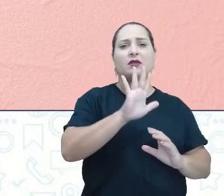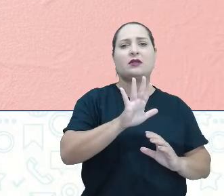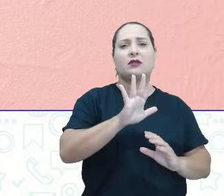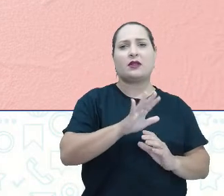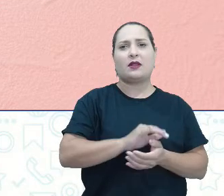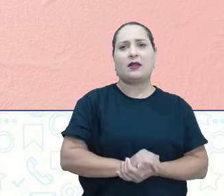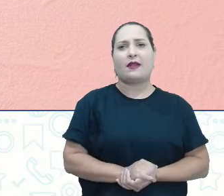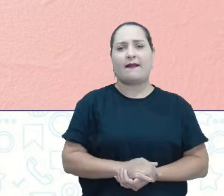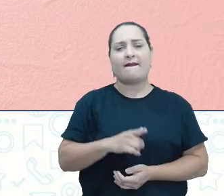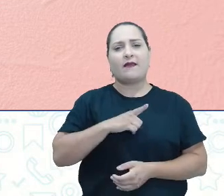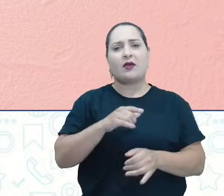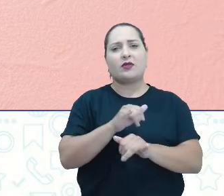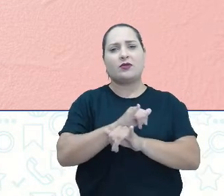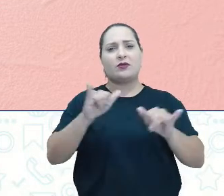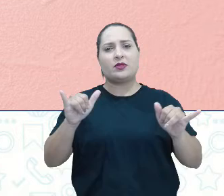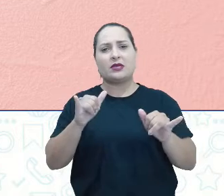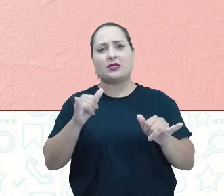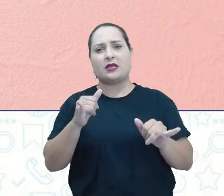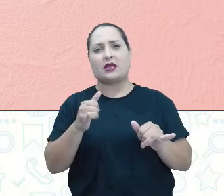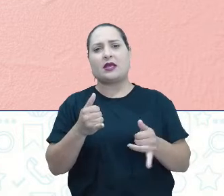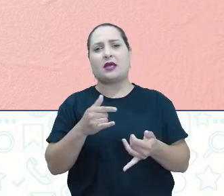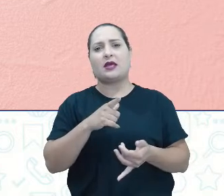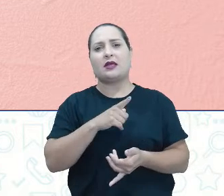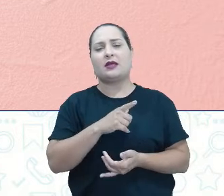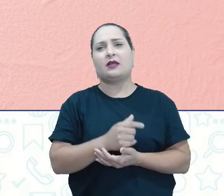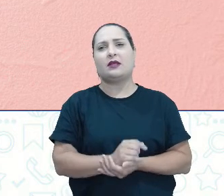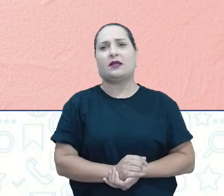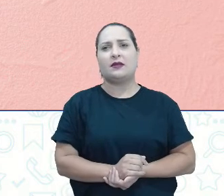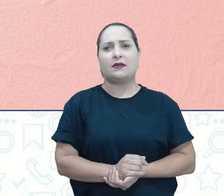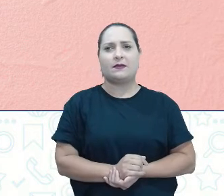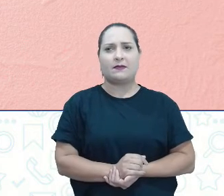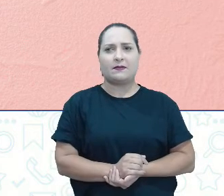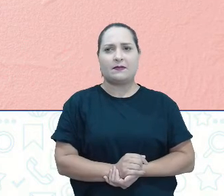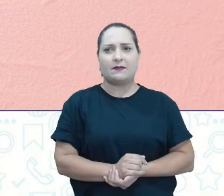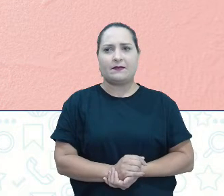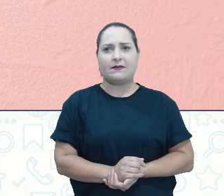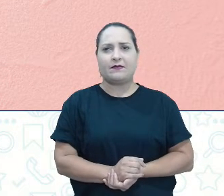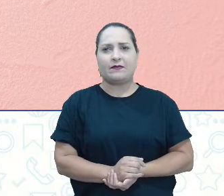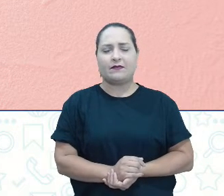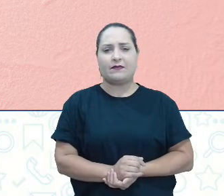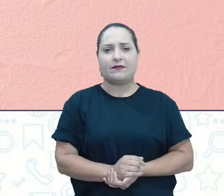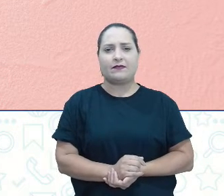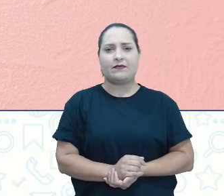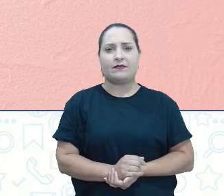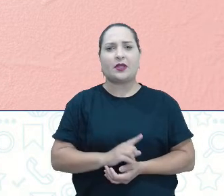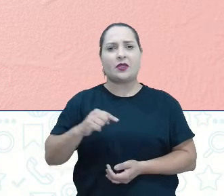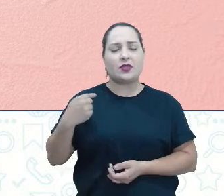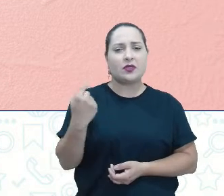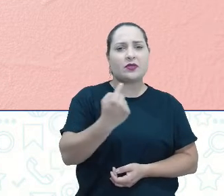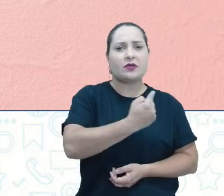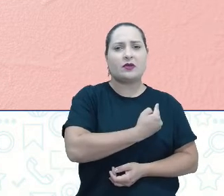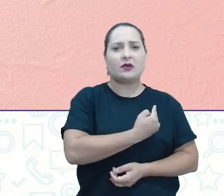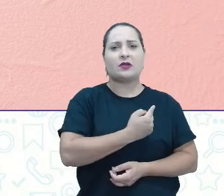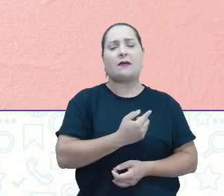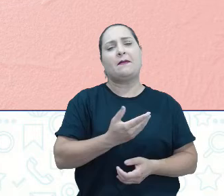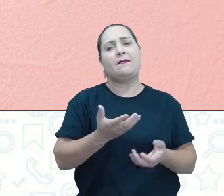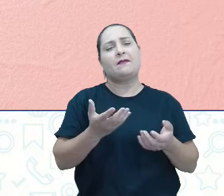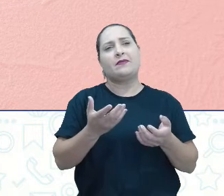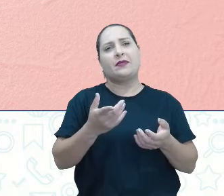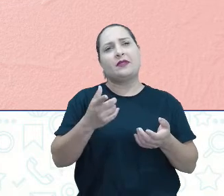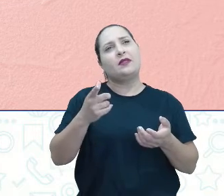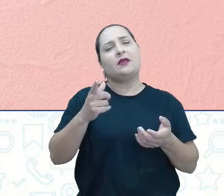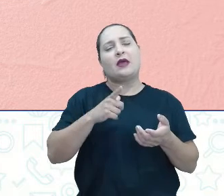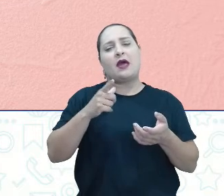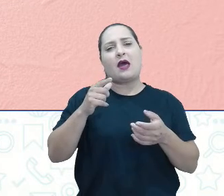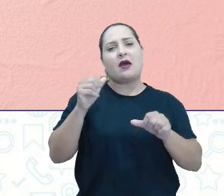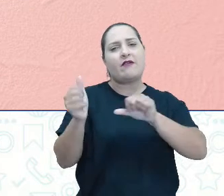uma notícia que retrata um fato social ou político de relevância, como a gente pode ver a questão da Revolução Francesa,